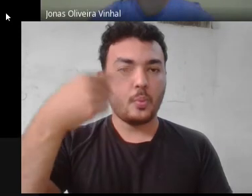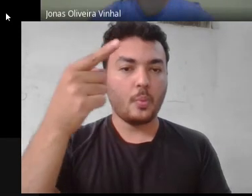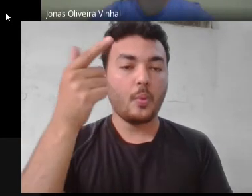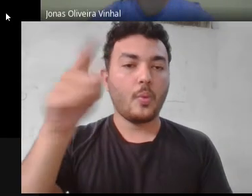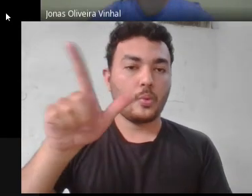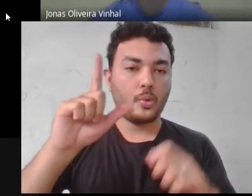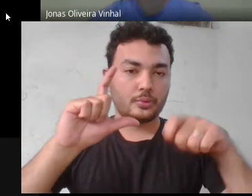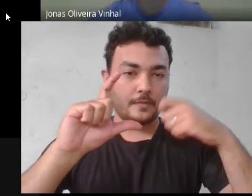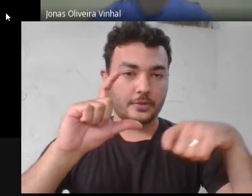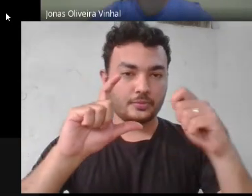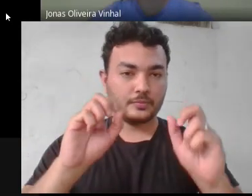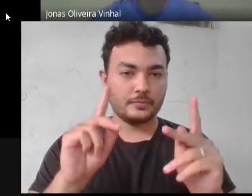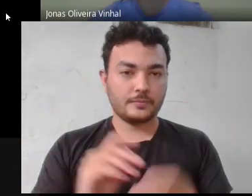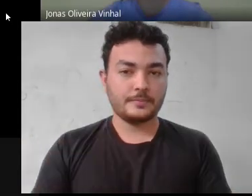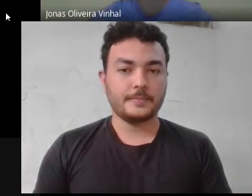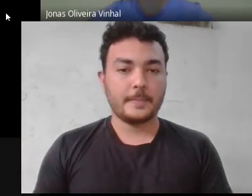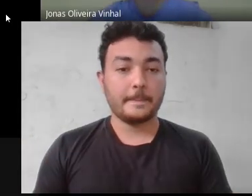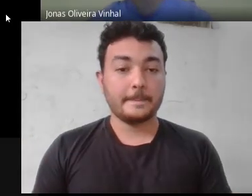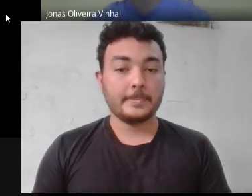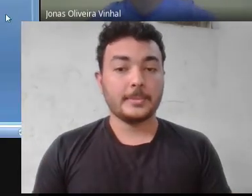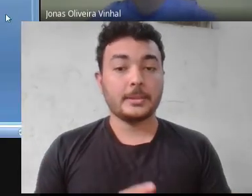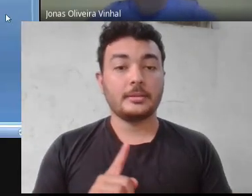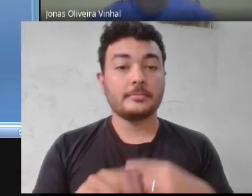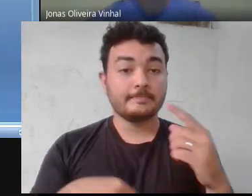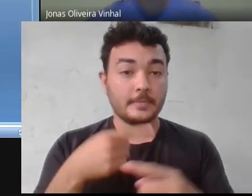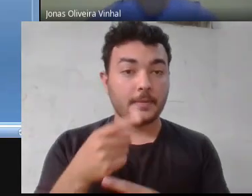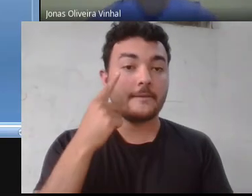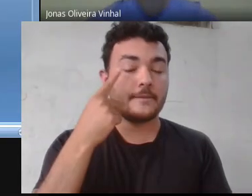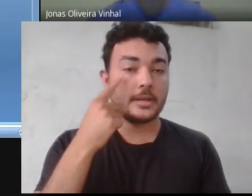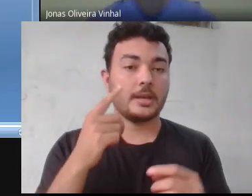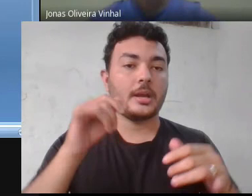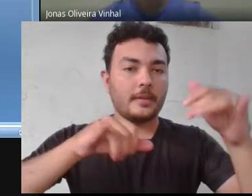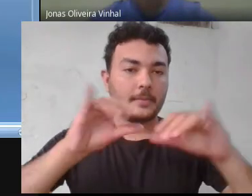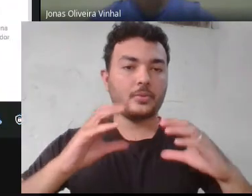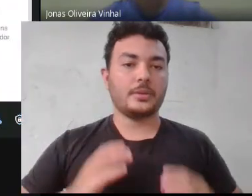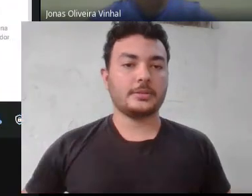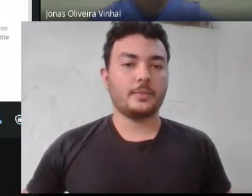desse conteúdo para vocês entenderem melhor. Depois, mais na frente, a gente vai para a parte da química de coordenação.